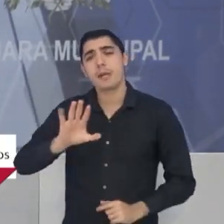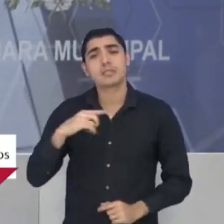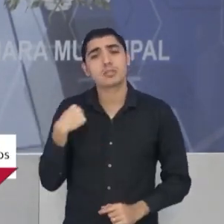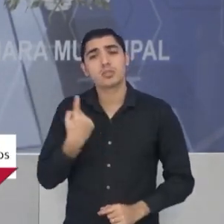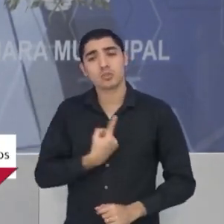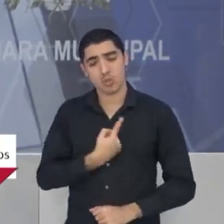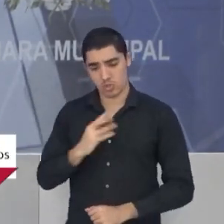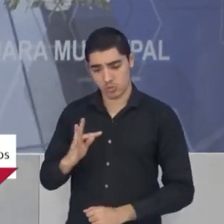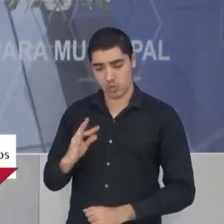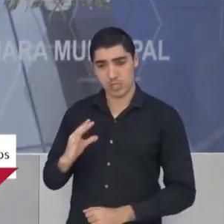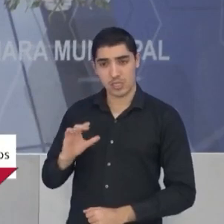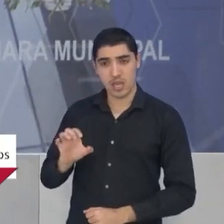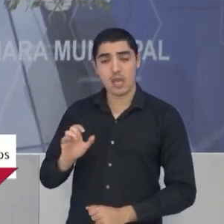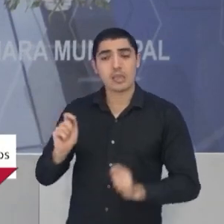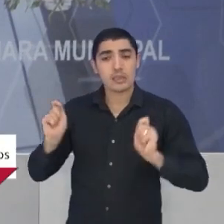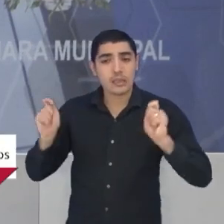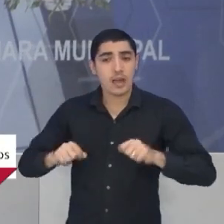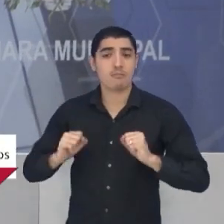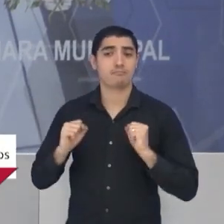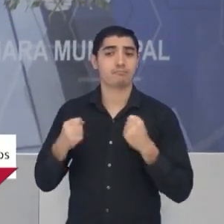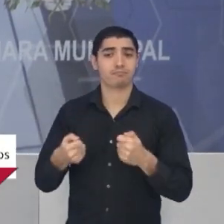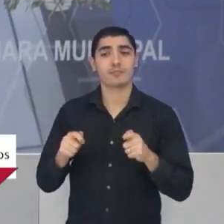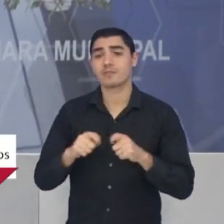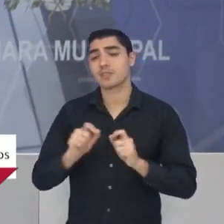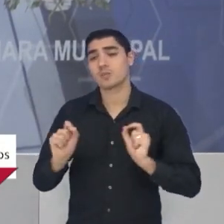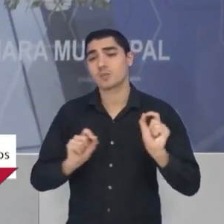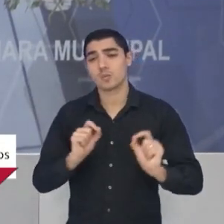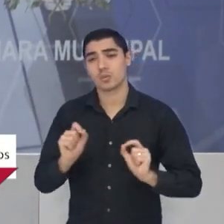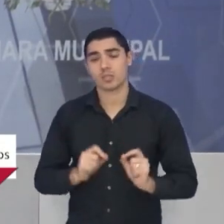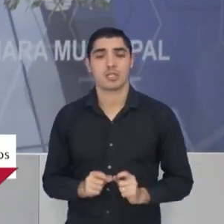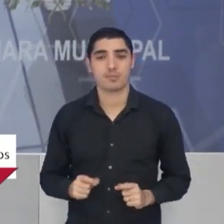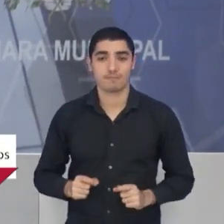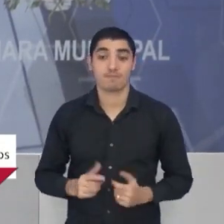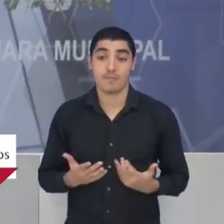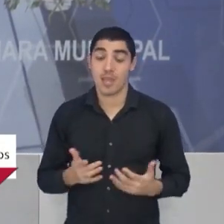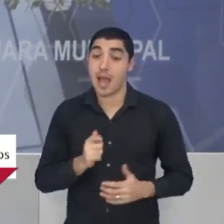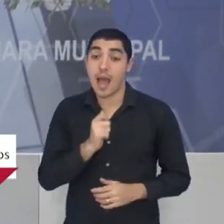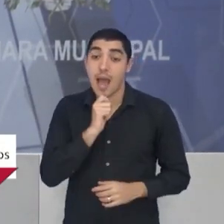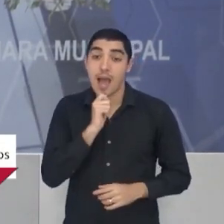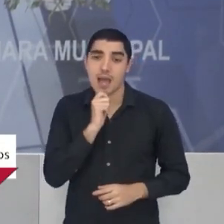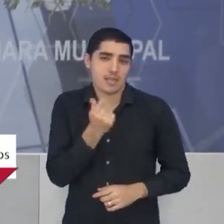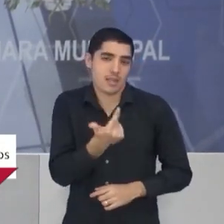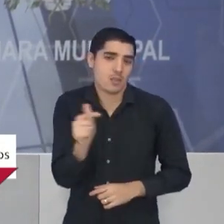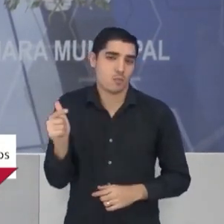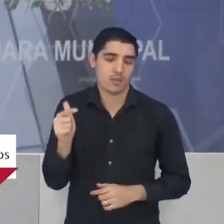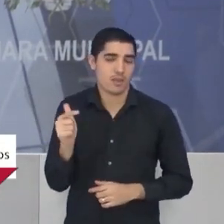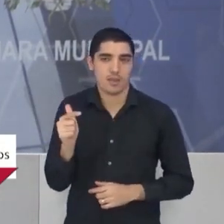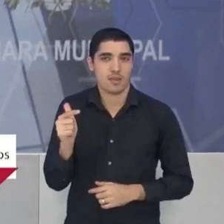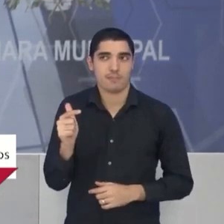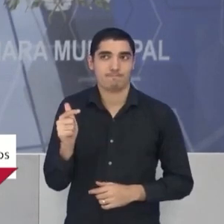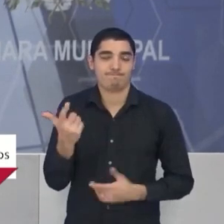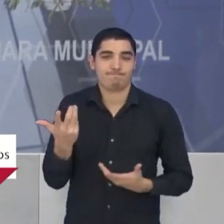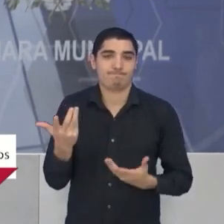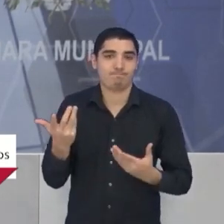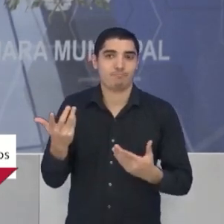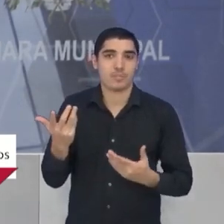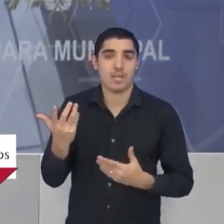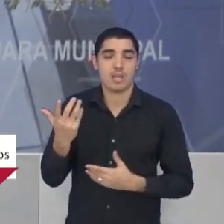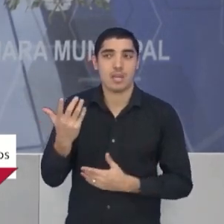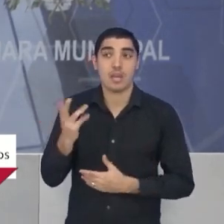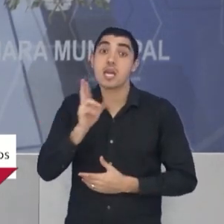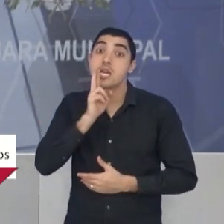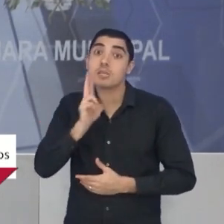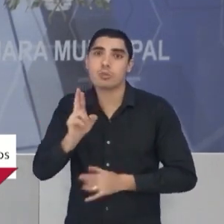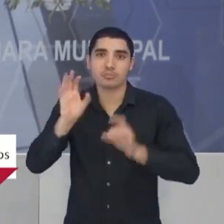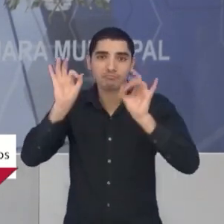eh não há ainda uma uma e resolução formalizada nesse sentido mas de